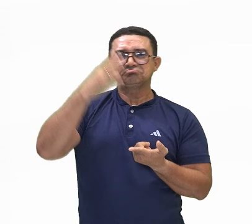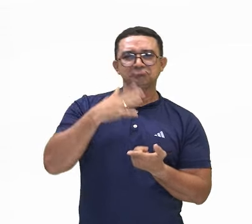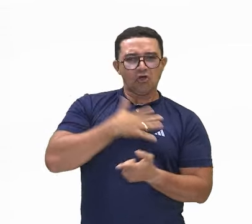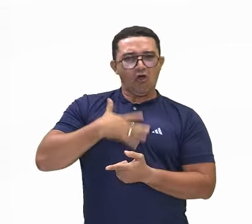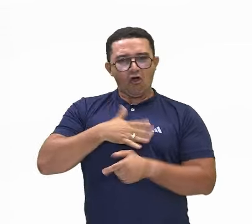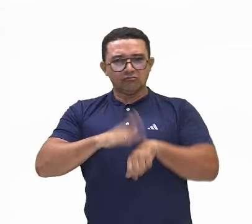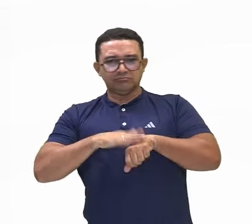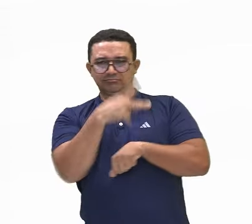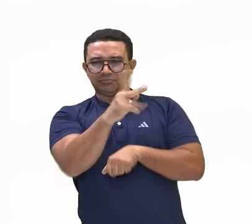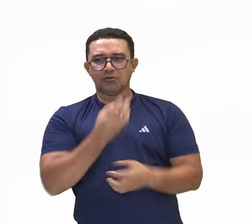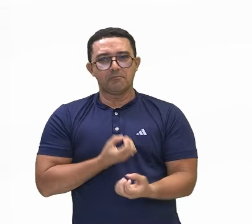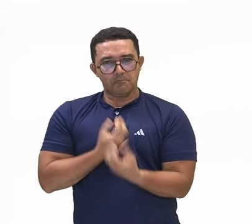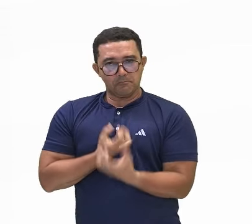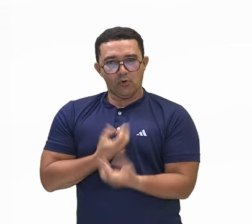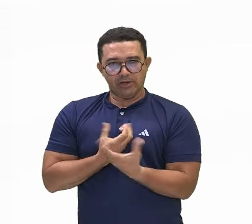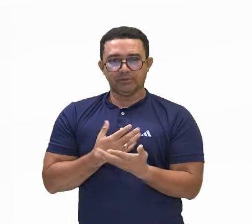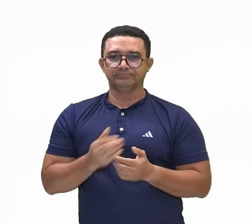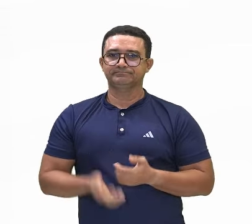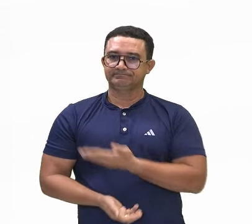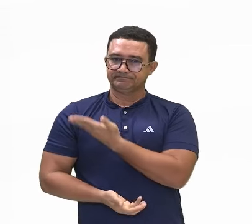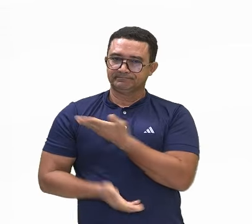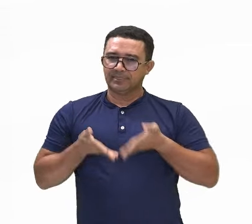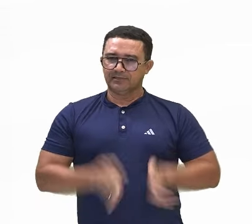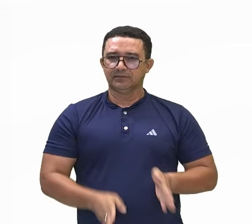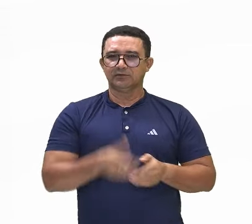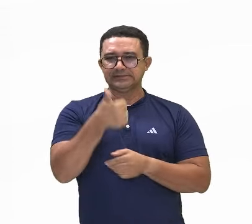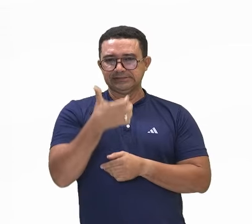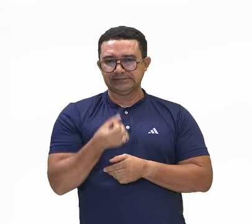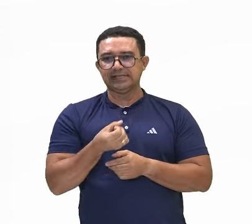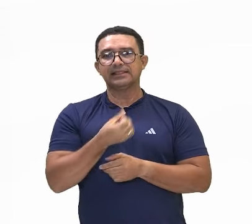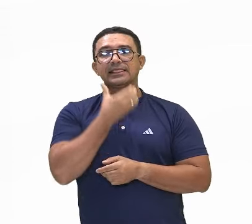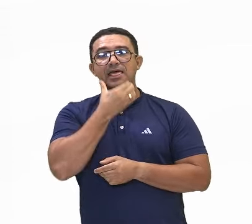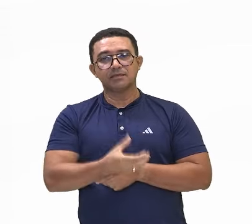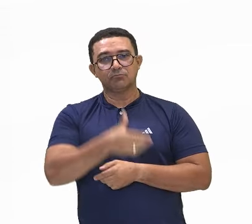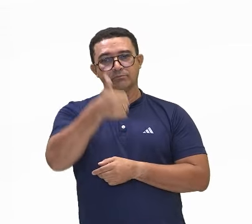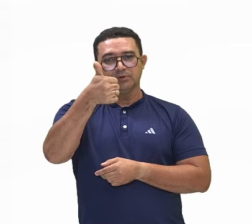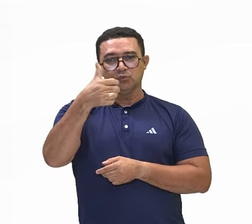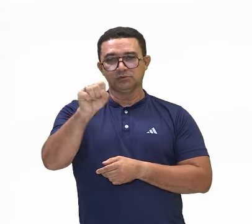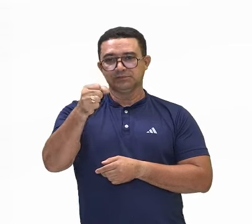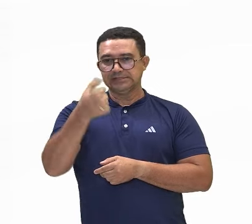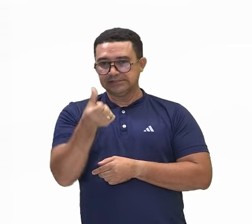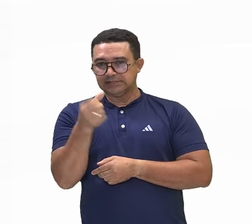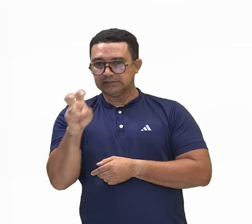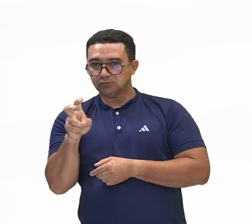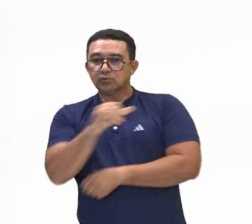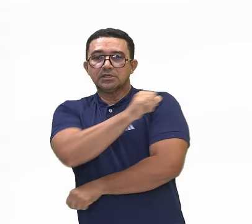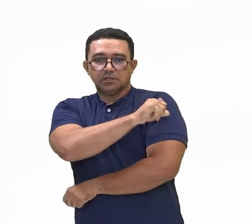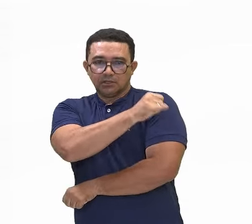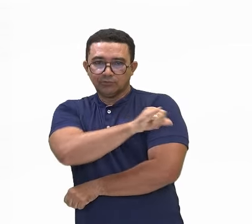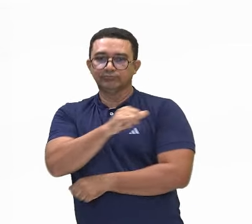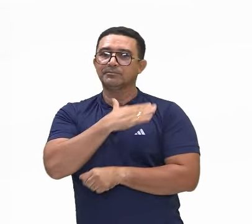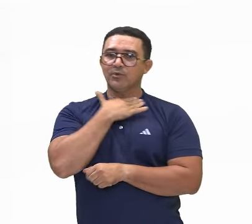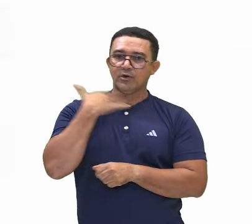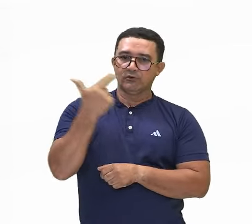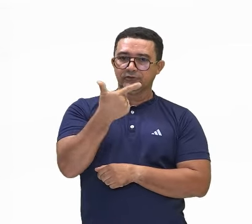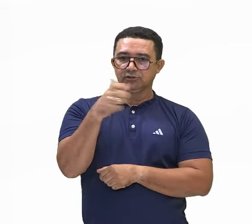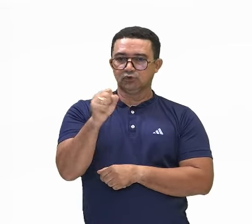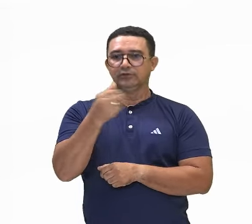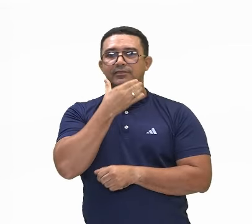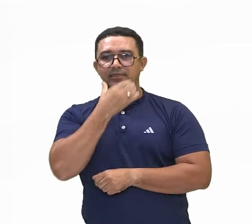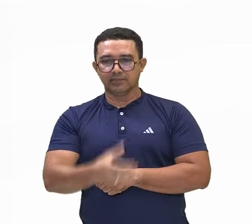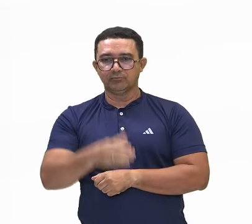textos, tá bom? Nasceu em 16 de dezembro de 1865, no Rio de Janeiro. Faleceu em 28 de